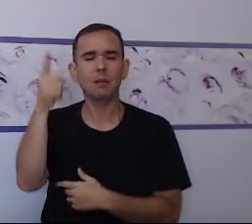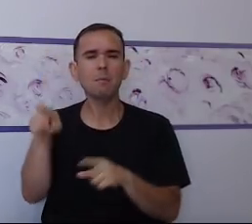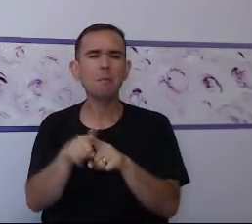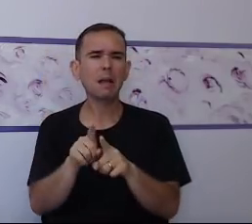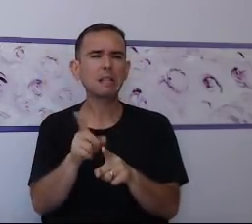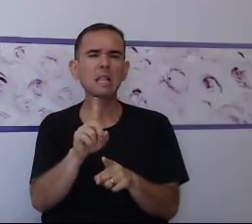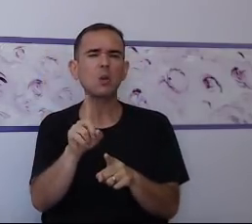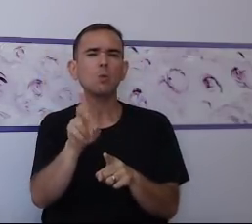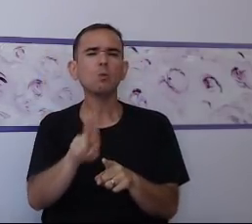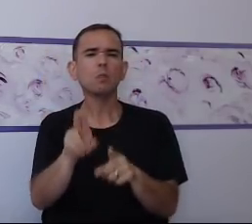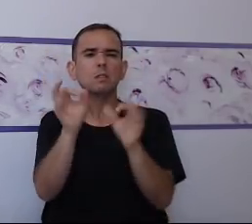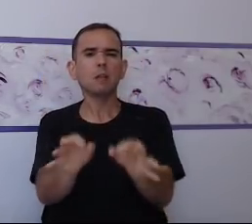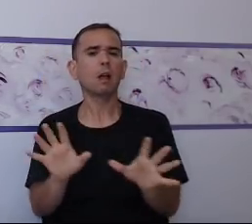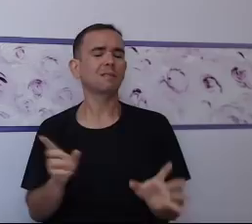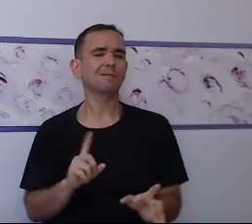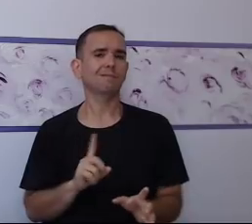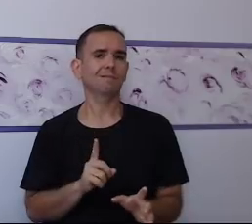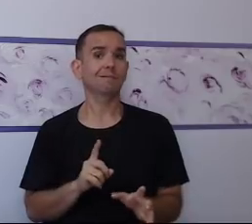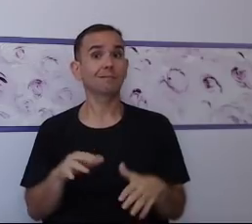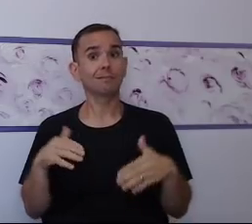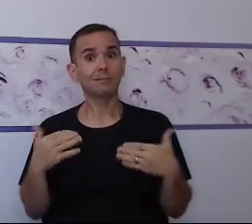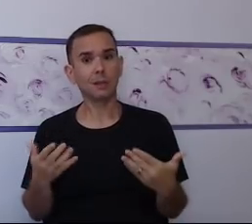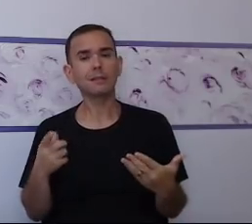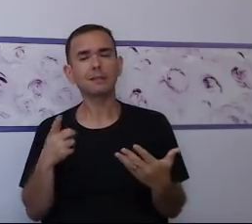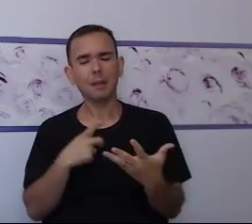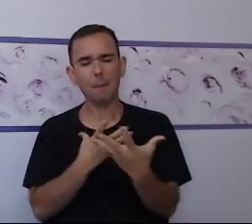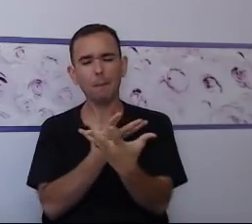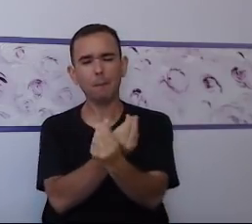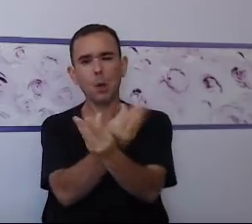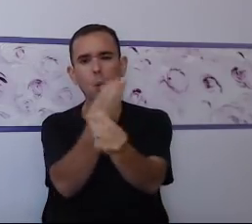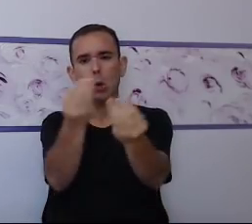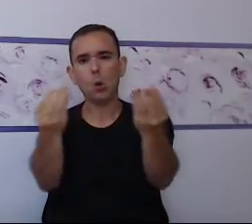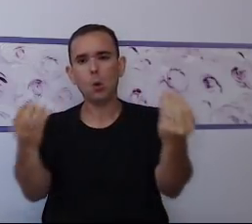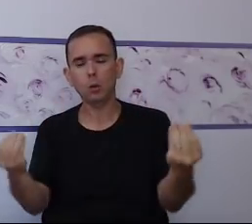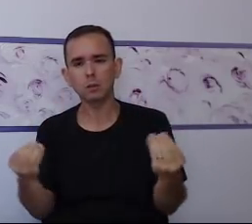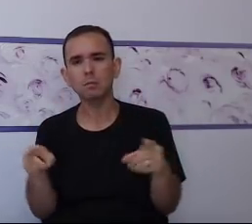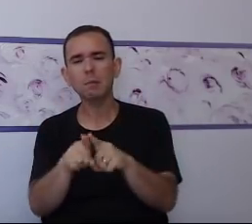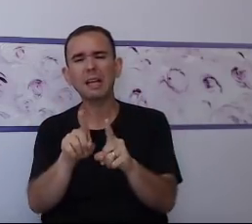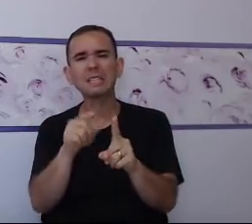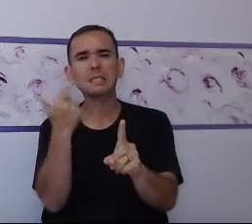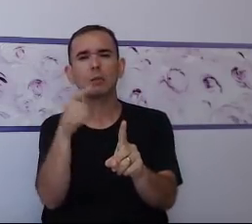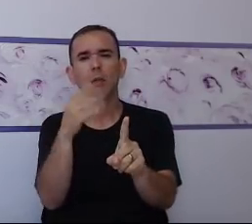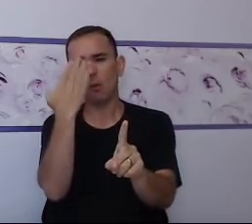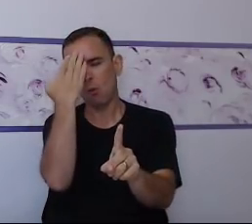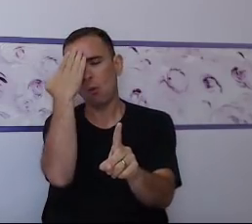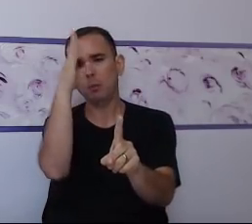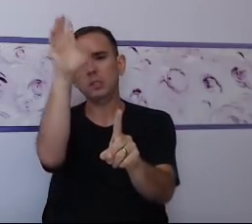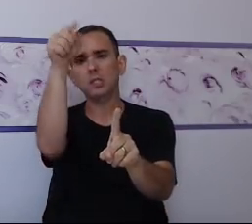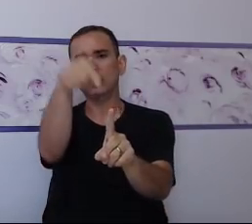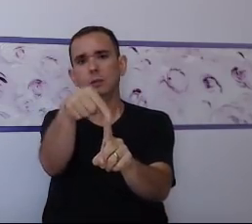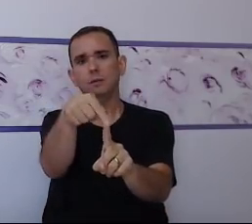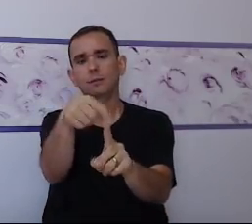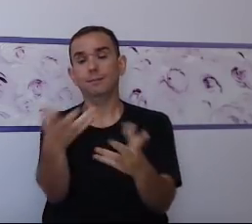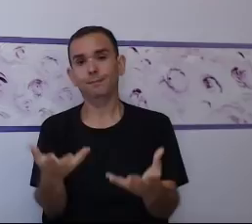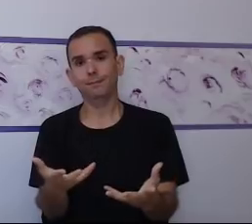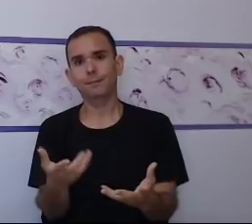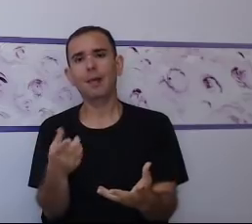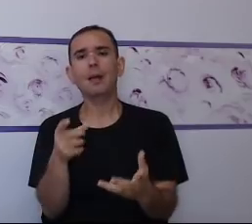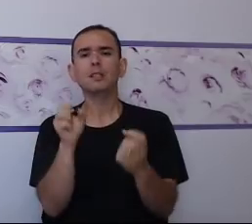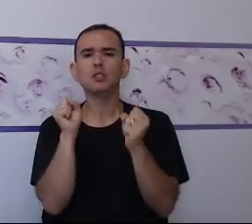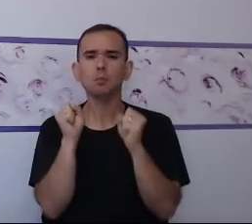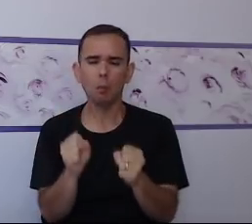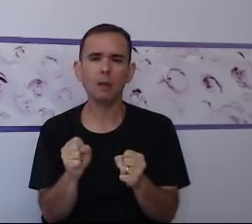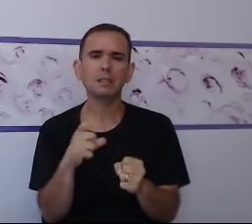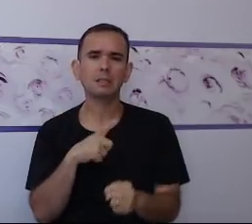usando da forma correta, né? Então, ele tem muitos, mas está sem objetivo. Então, o que a gente tem? A gente pode ter